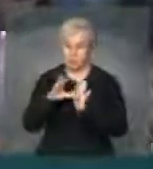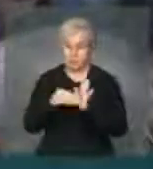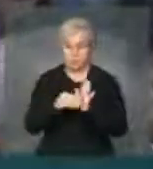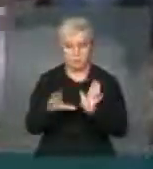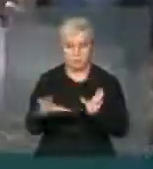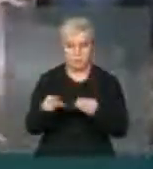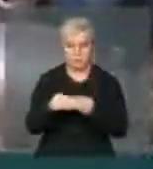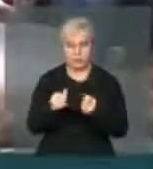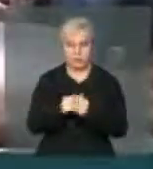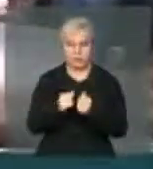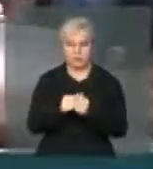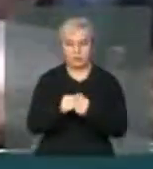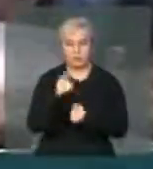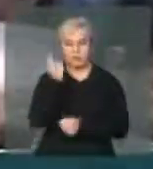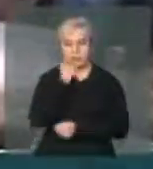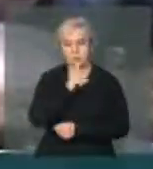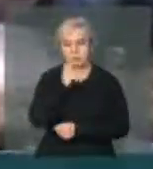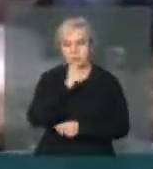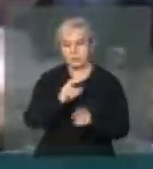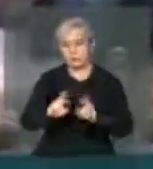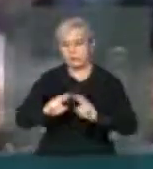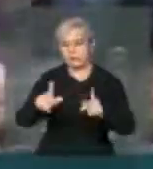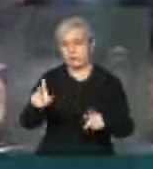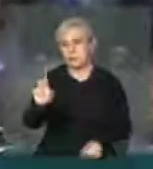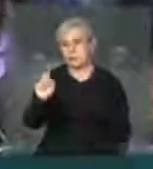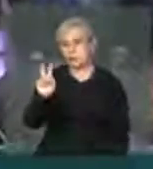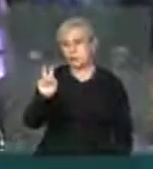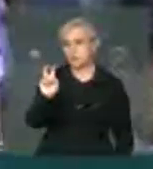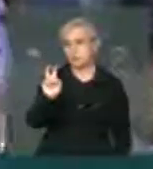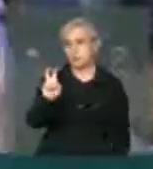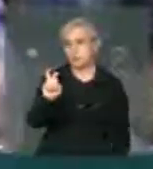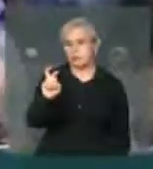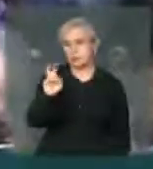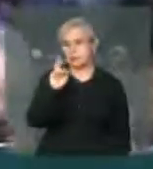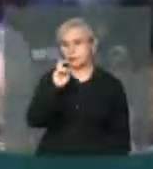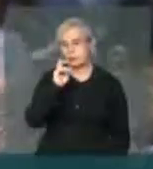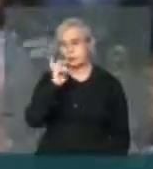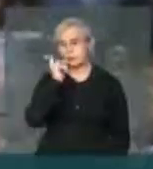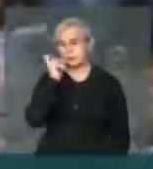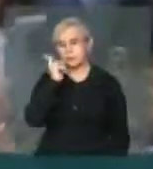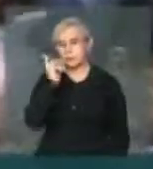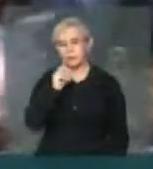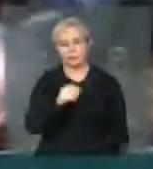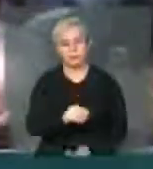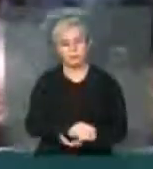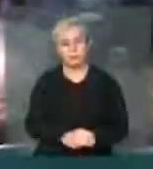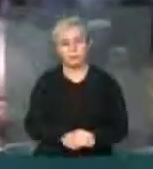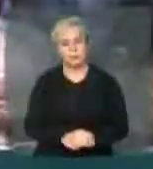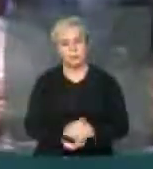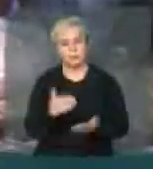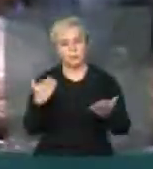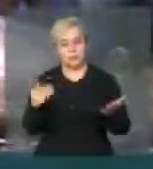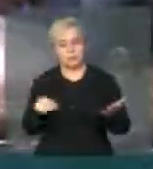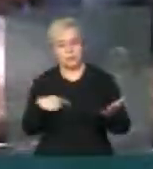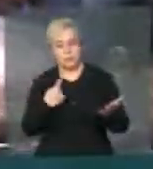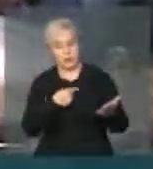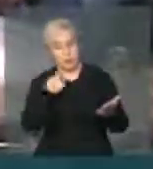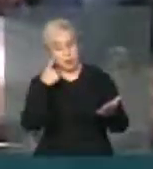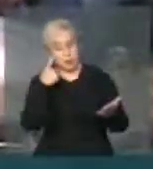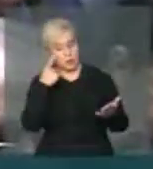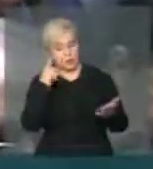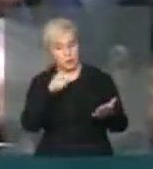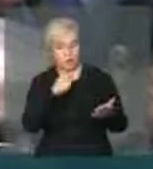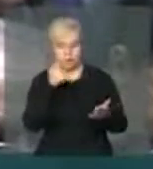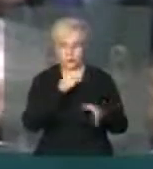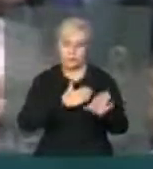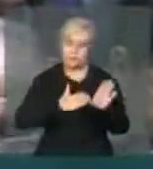né, chegamos a uma diferença de apenas 5 em relação aos nossos trabalhadores do campo, que agora nós aprovemos isso,